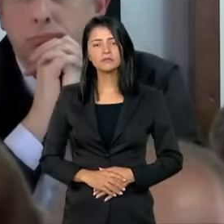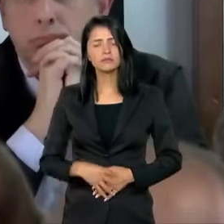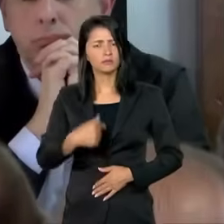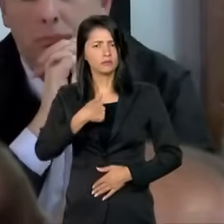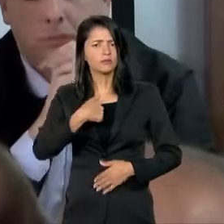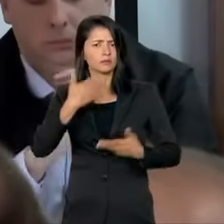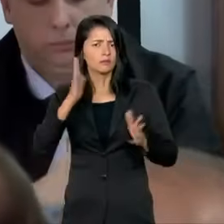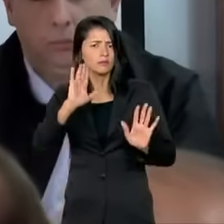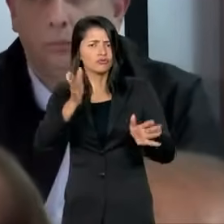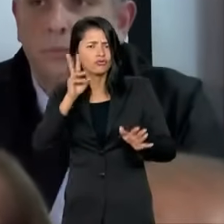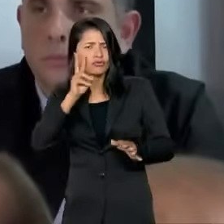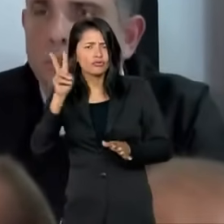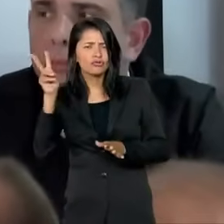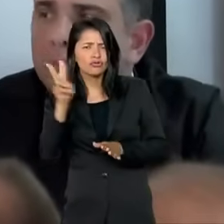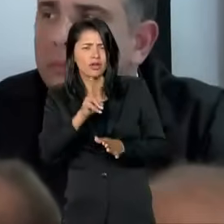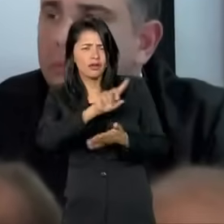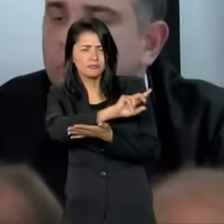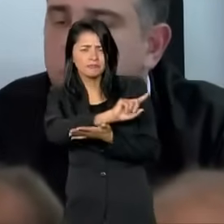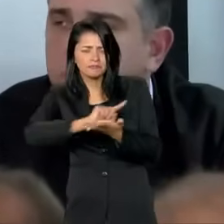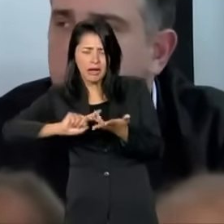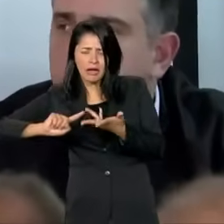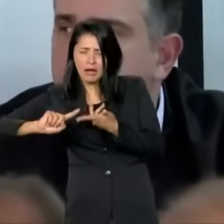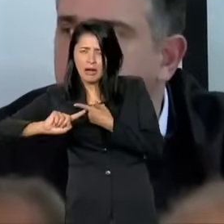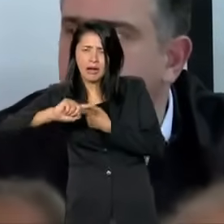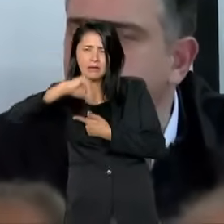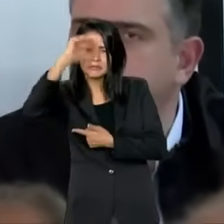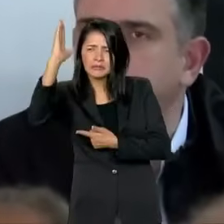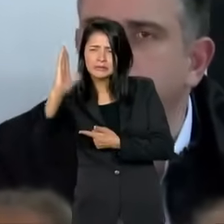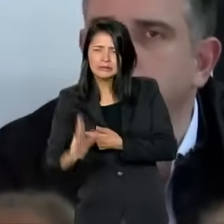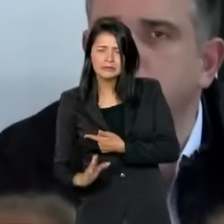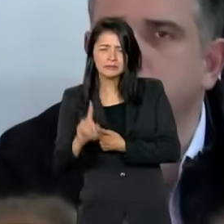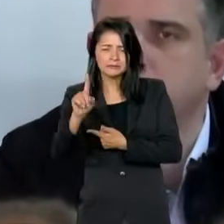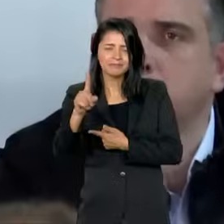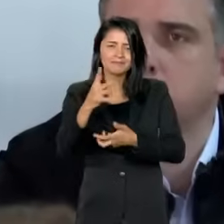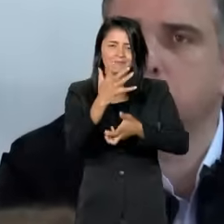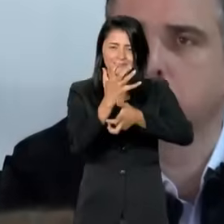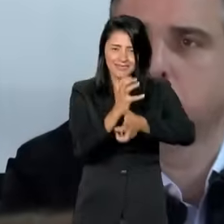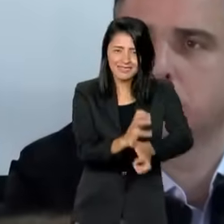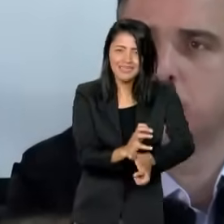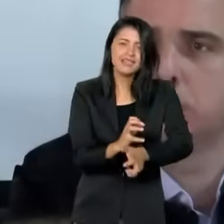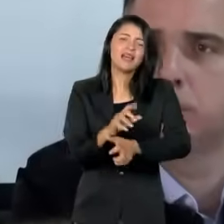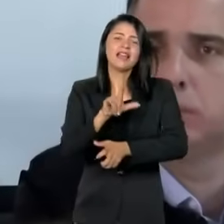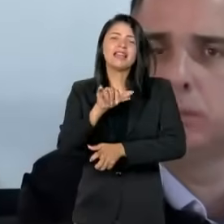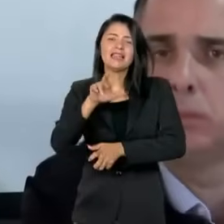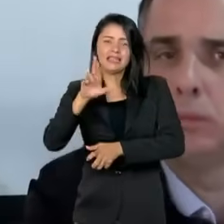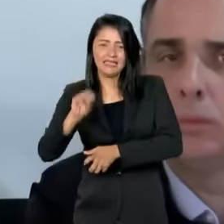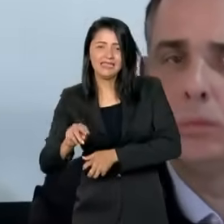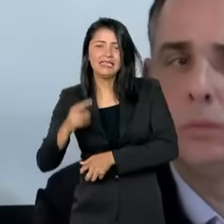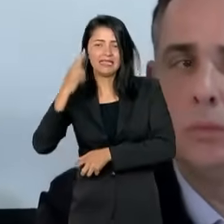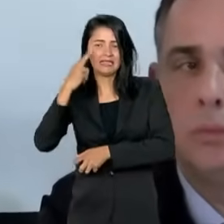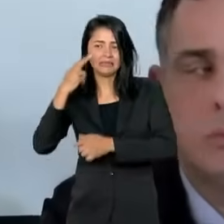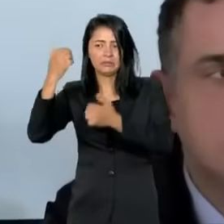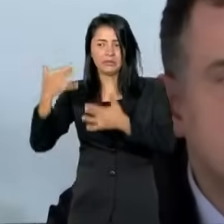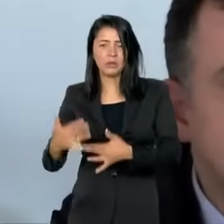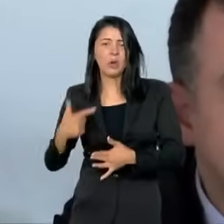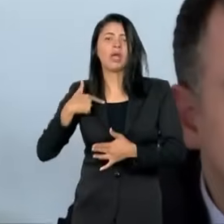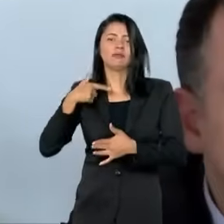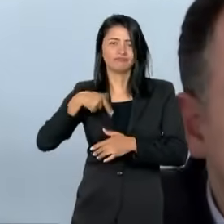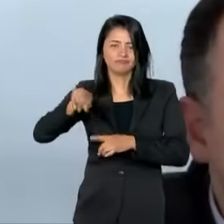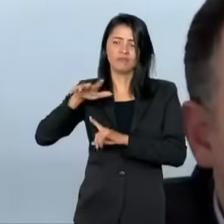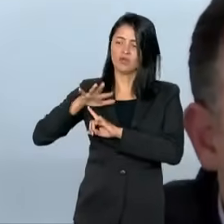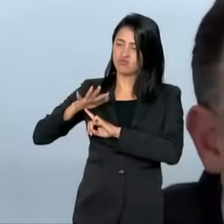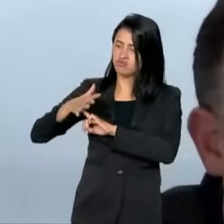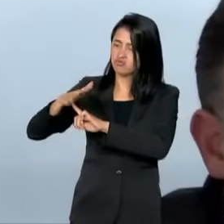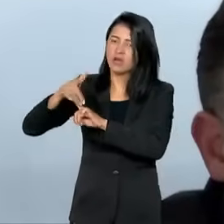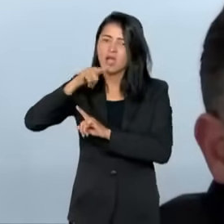Eu já vi muita coisa nesse país. A seca que o companheiro Lira disse aqui, eu sobrevoei o Rio